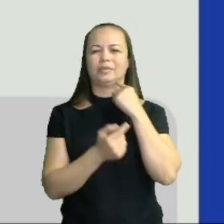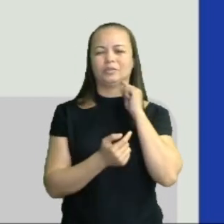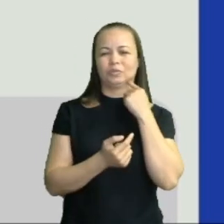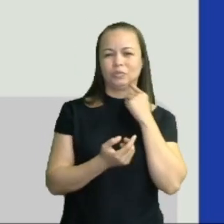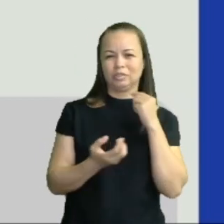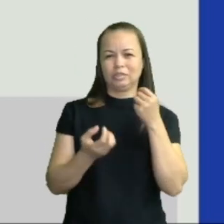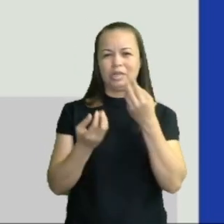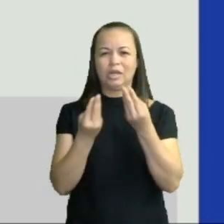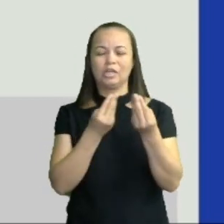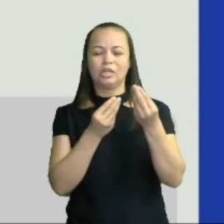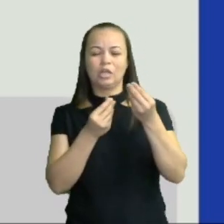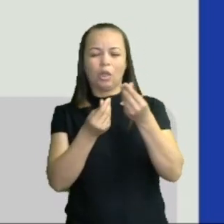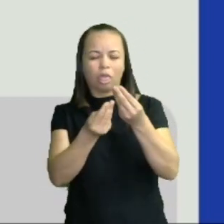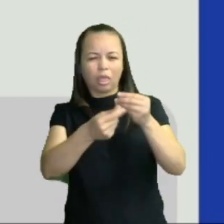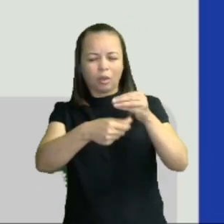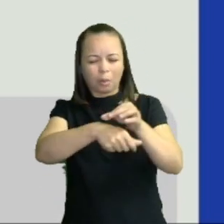os